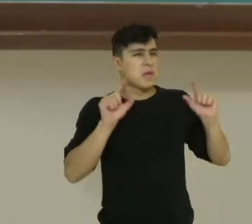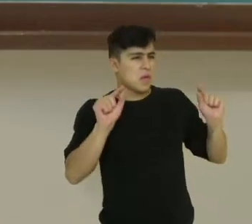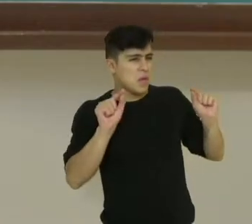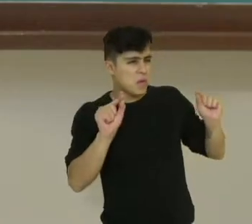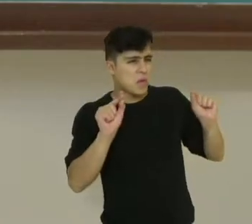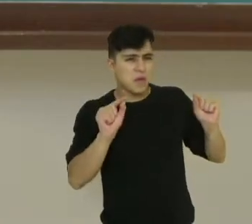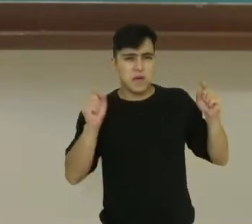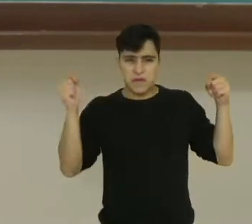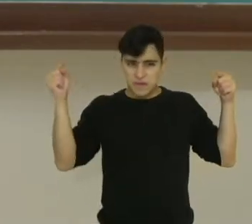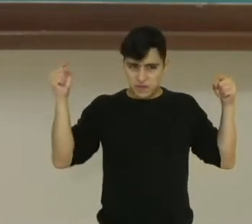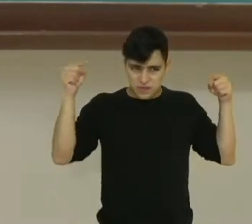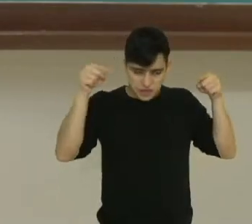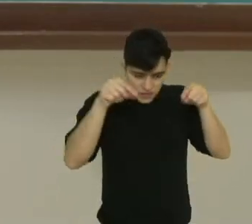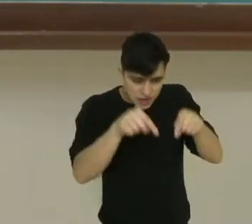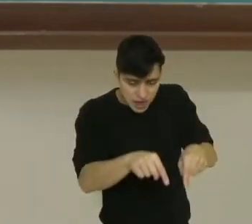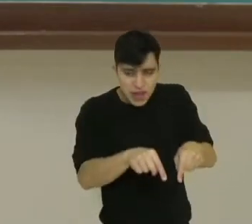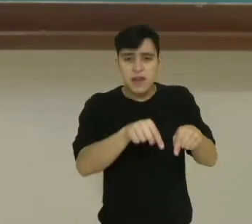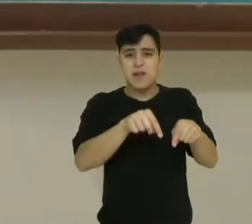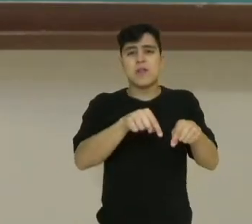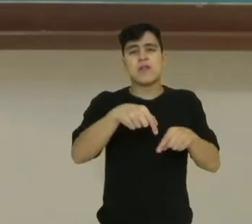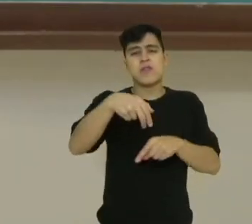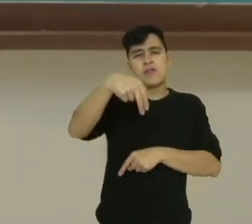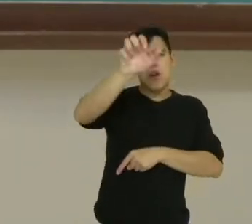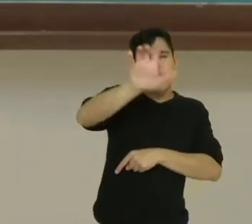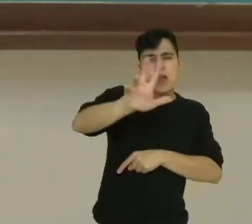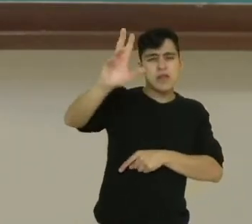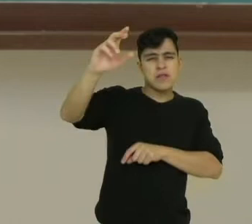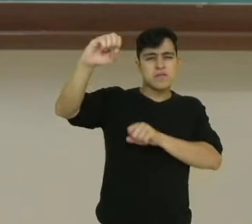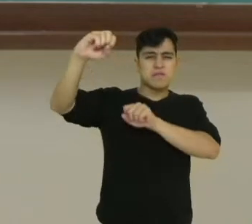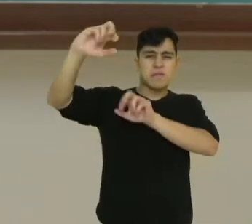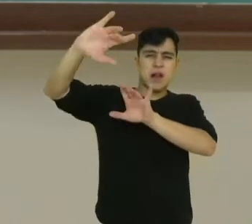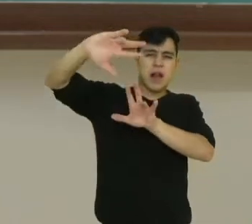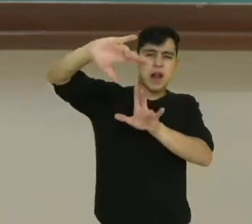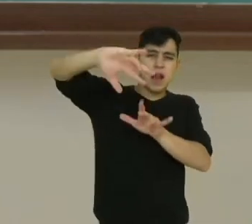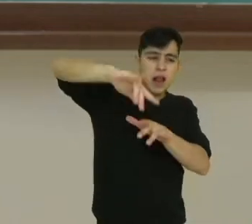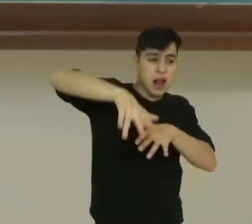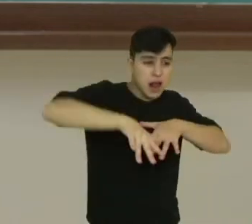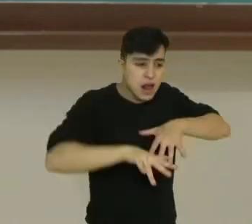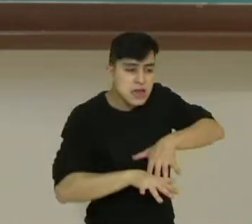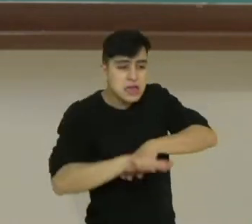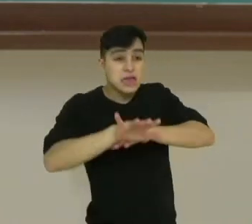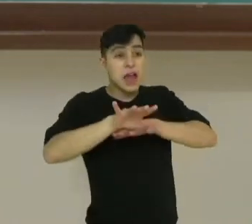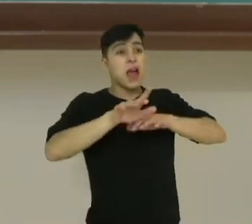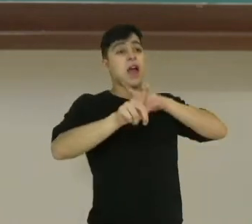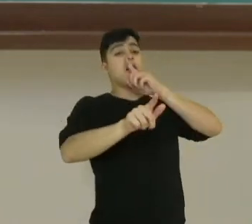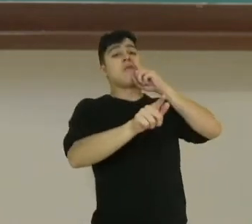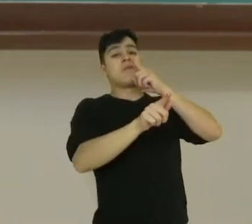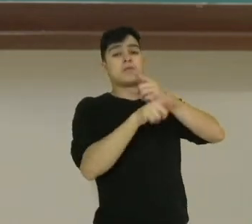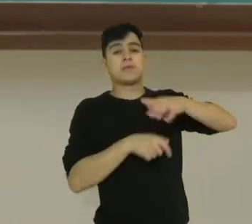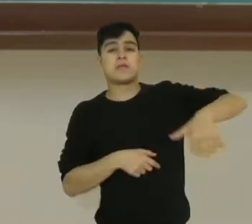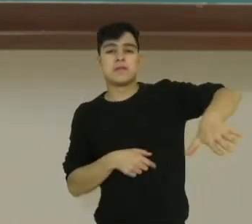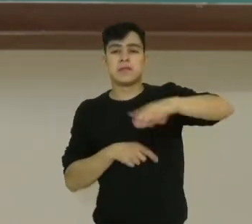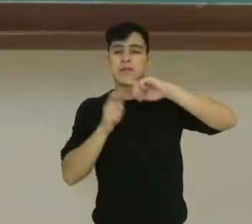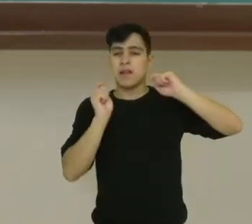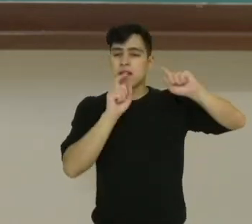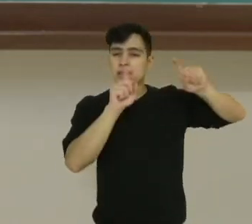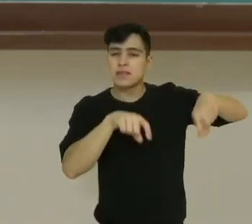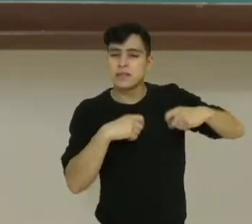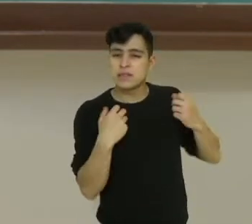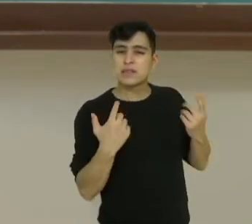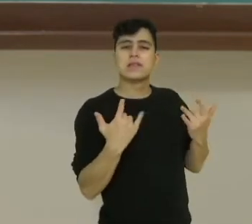vieram do norte buscando terras onde eles podiam praticar a agricultura e se estabelecer,